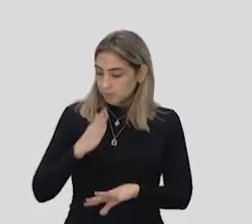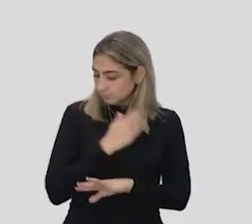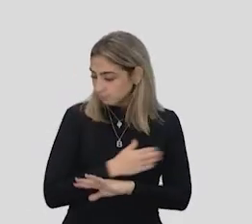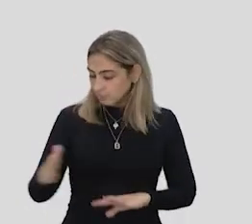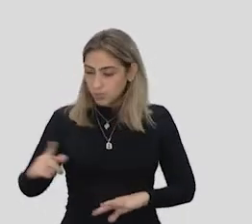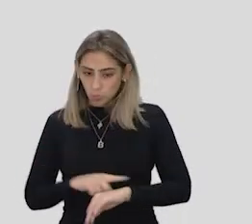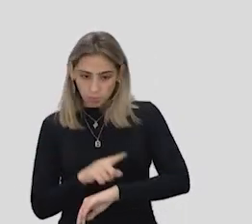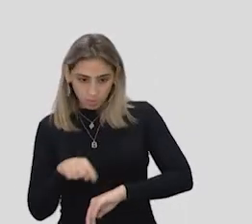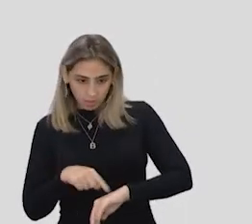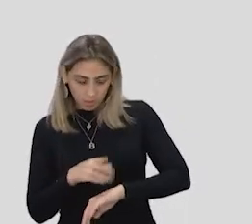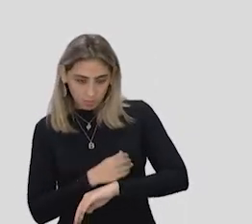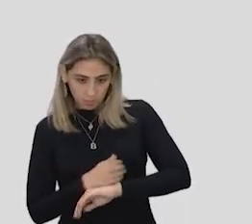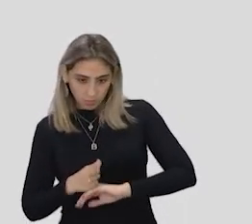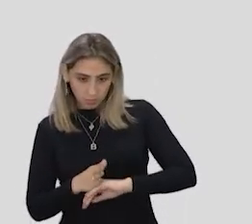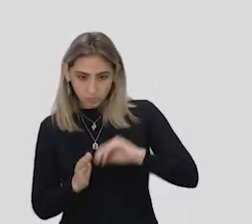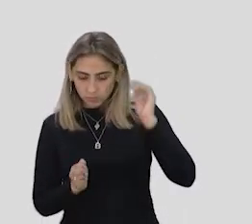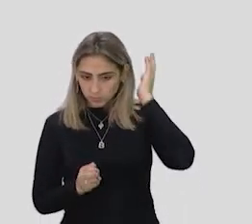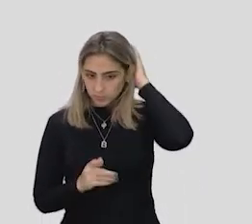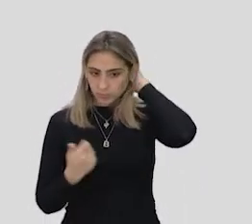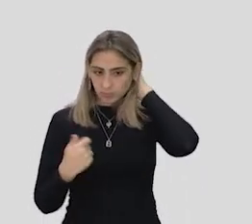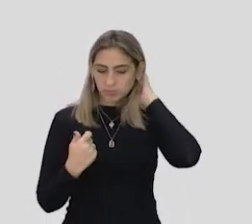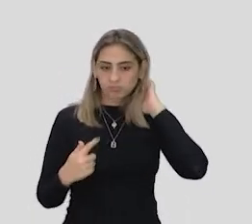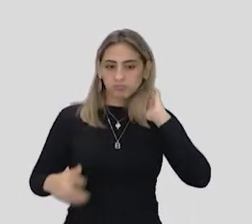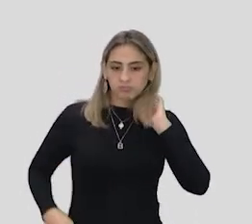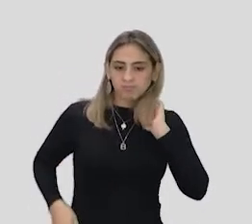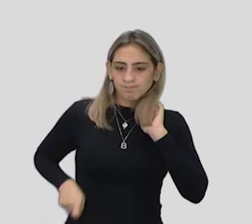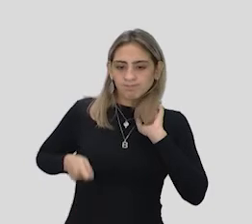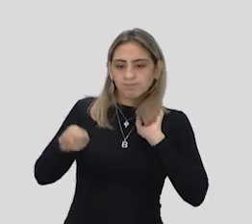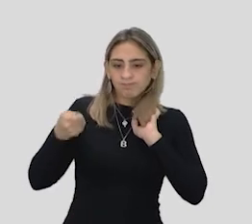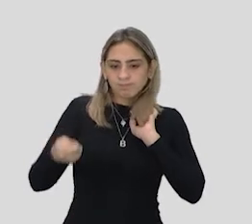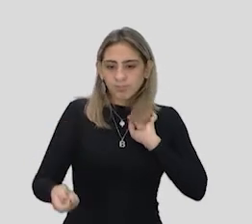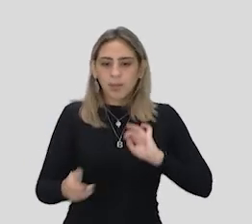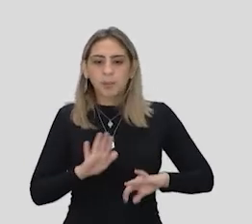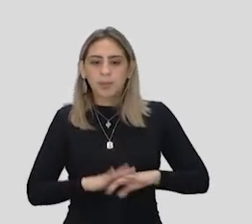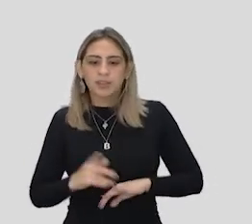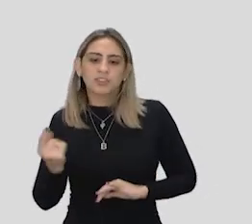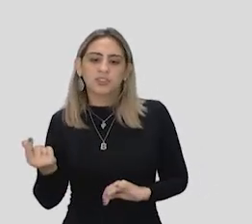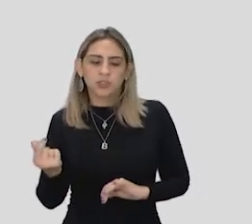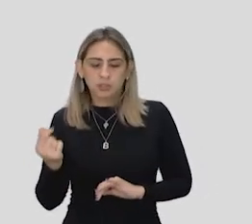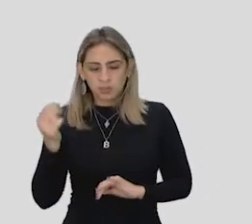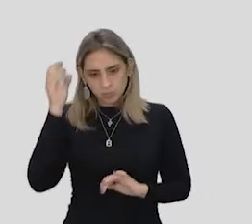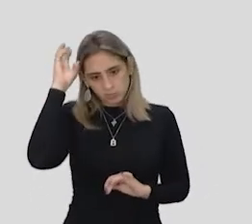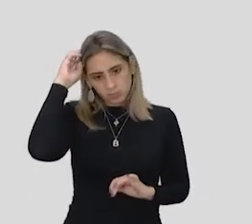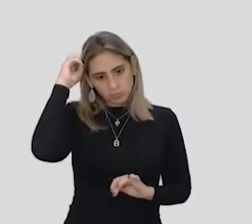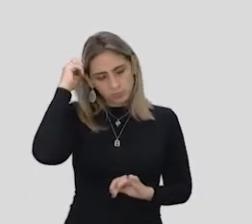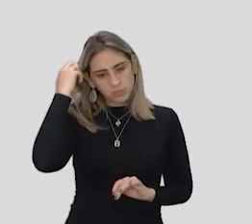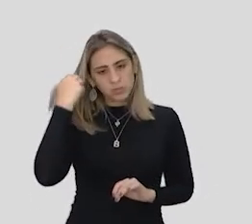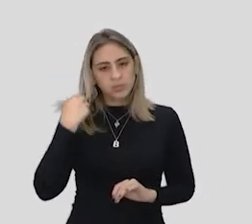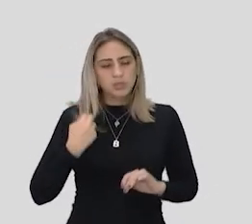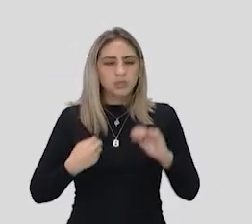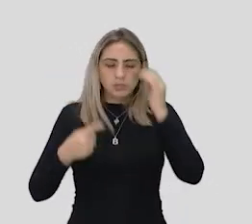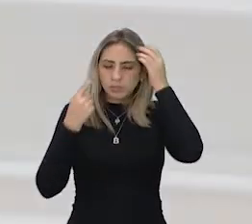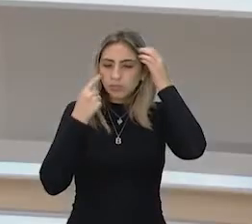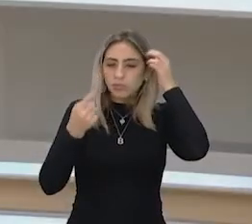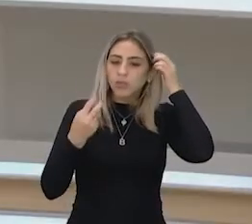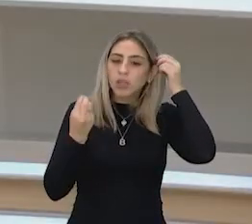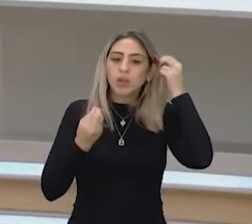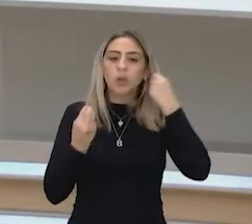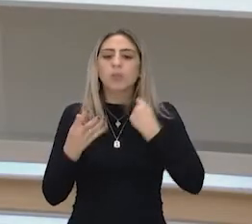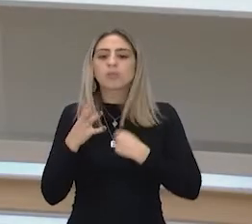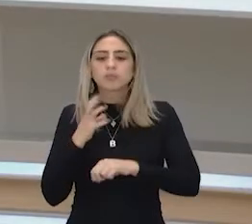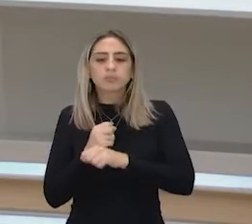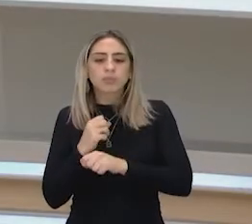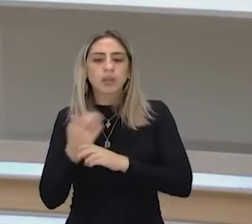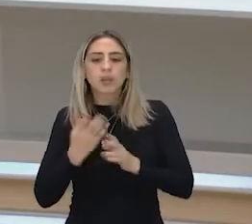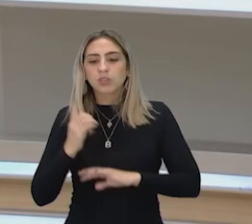certo tempo, aí você vai ter que desembolsar muito mais dinheiro. Então, agora vamos ver no GeoGebra como vai ficar. O